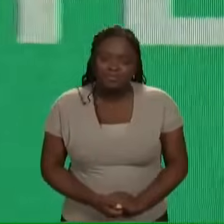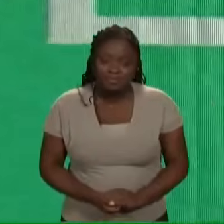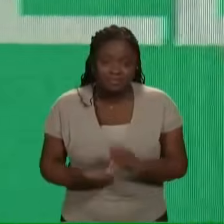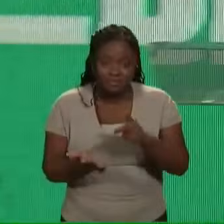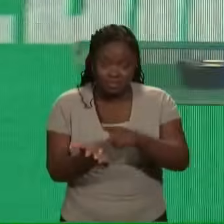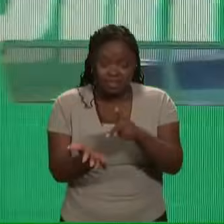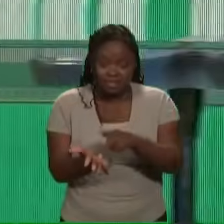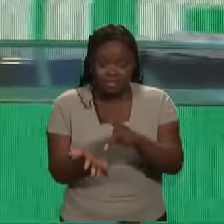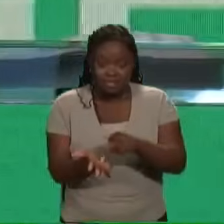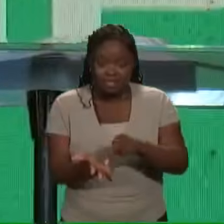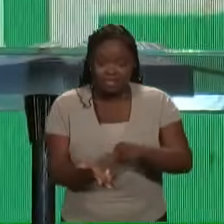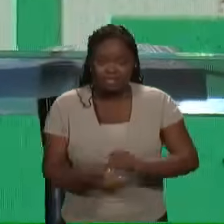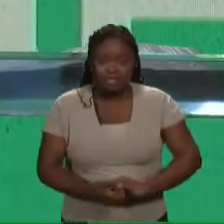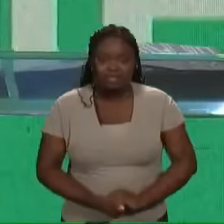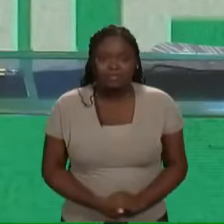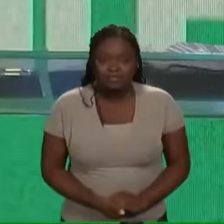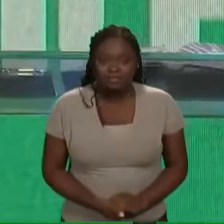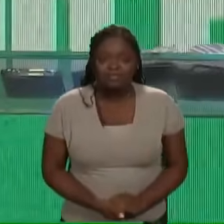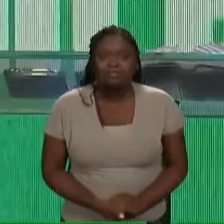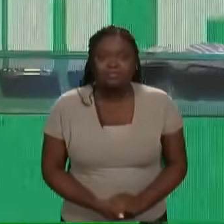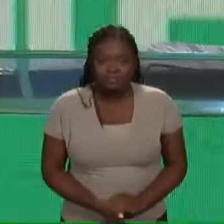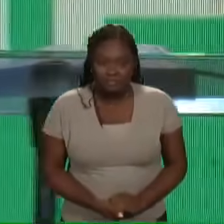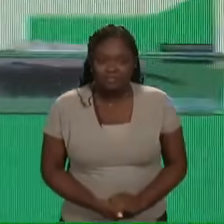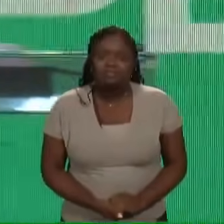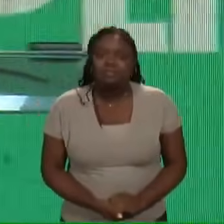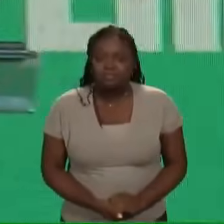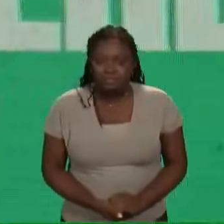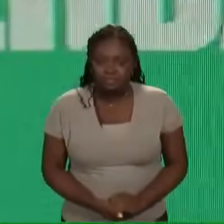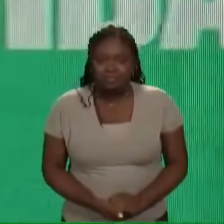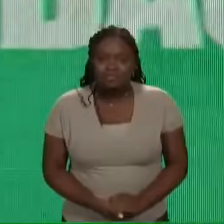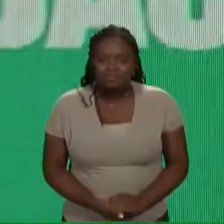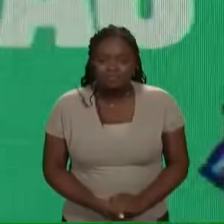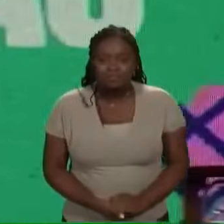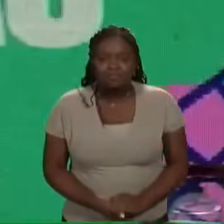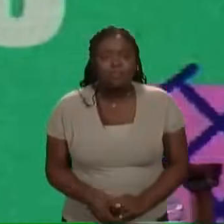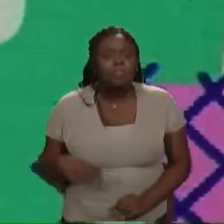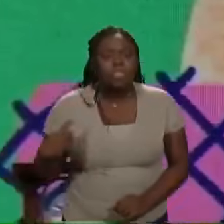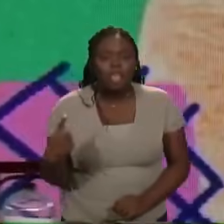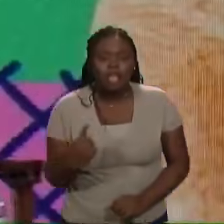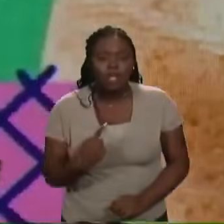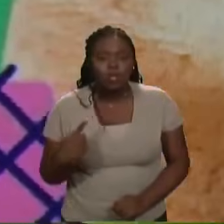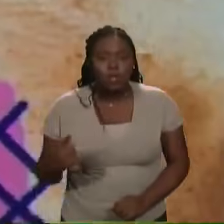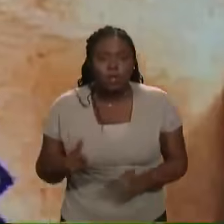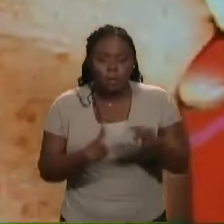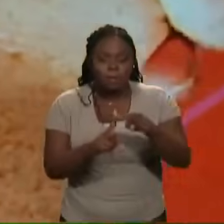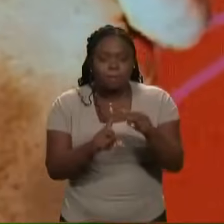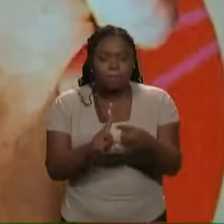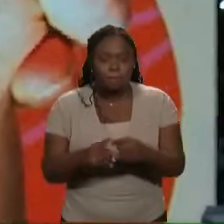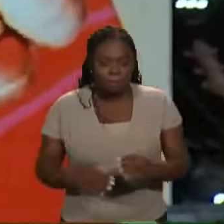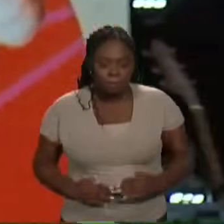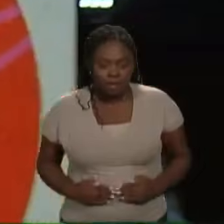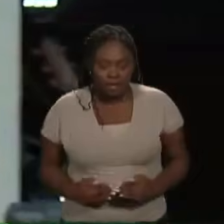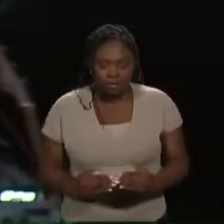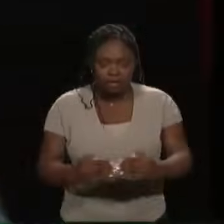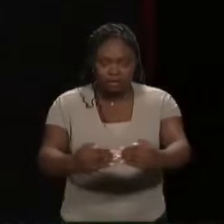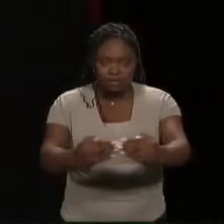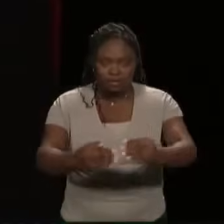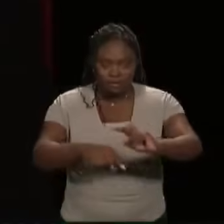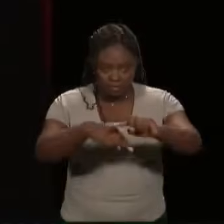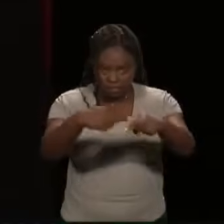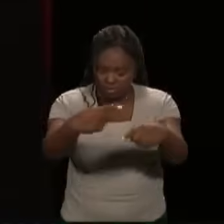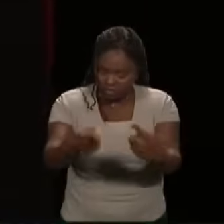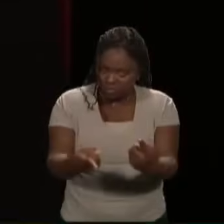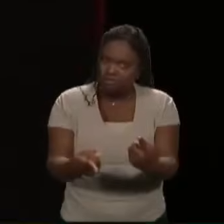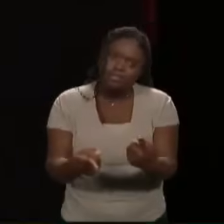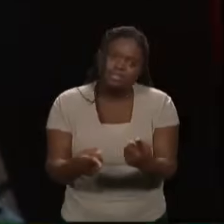Tava ou não tava, gente? Tava. É, nós, a gente, sua barriga cresce depois, né?